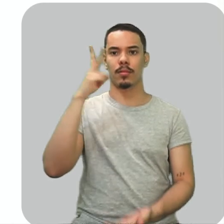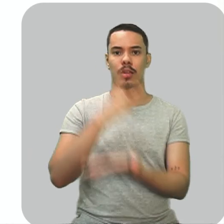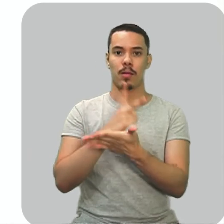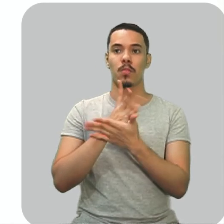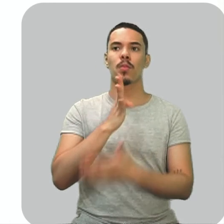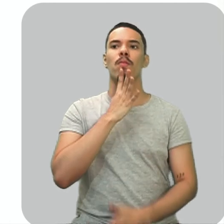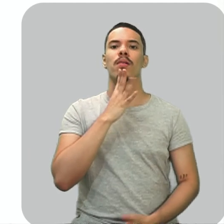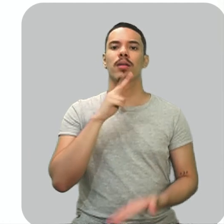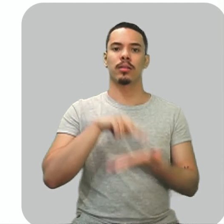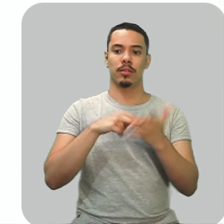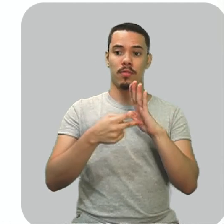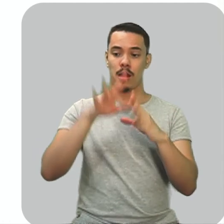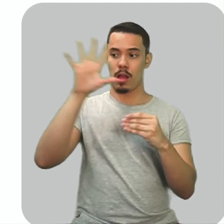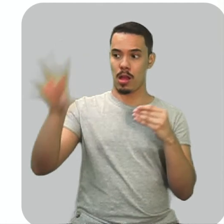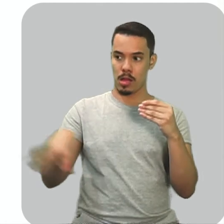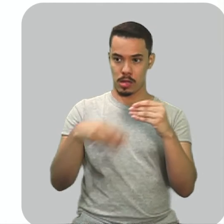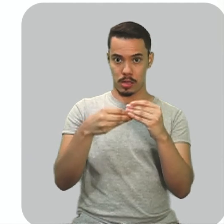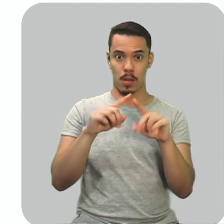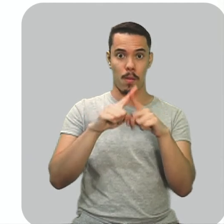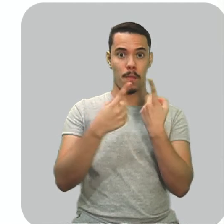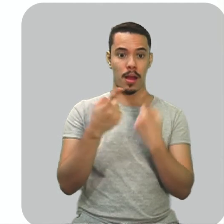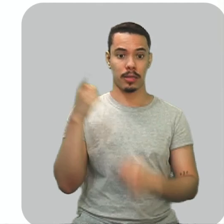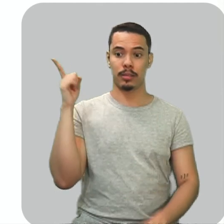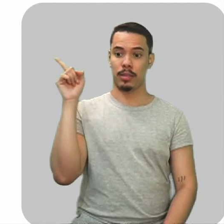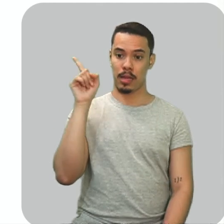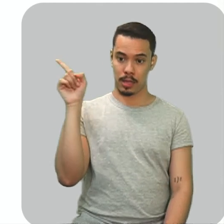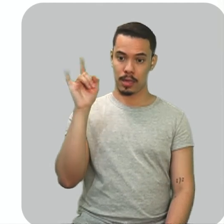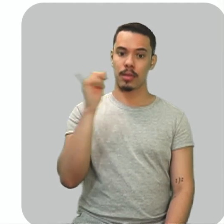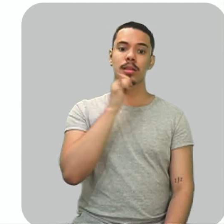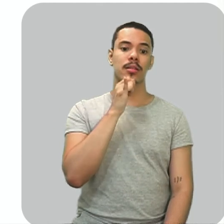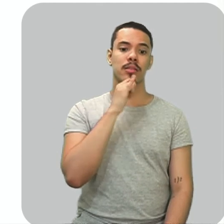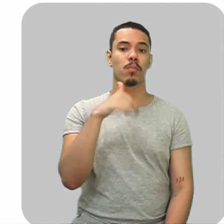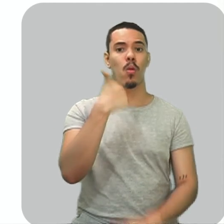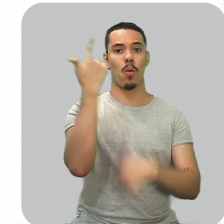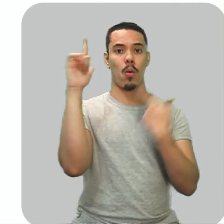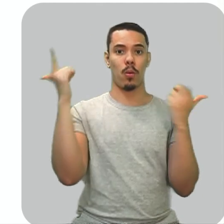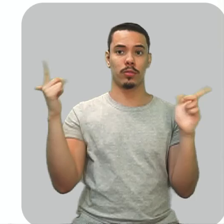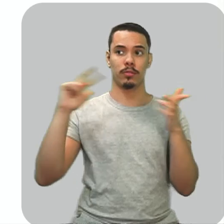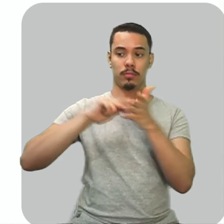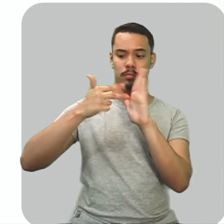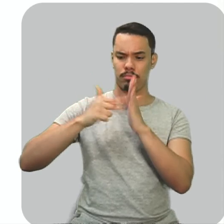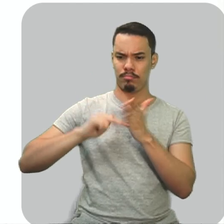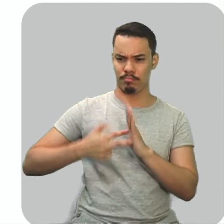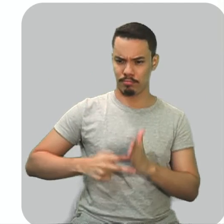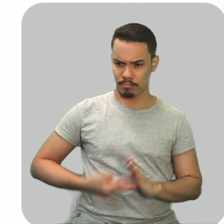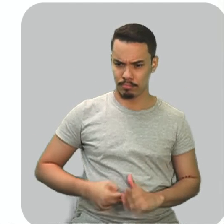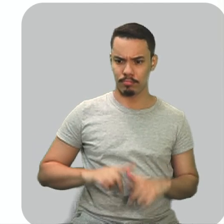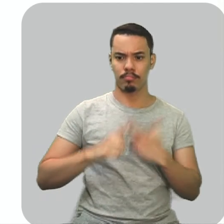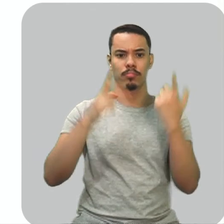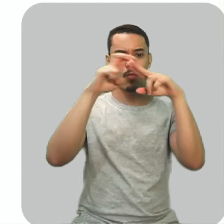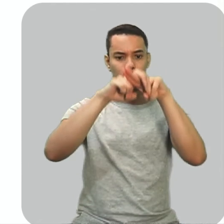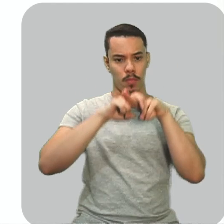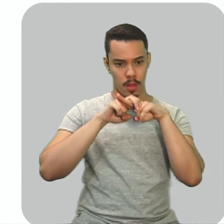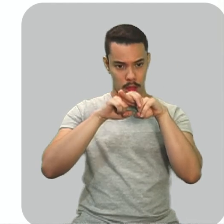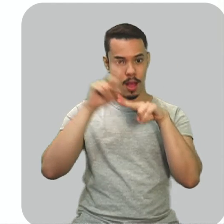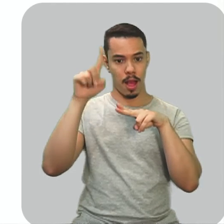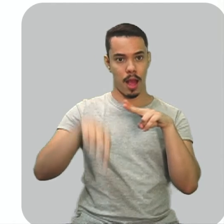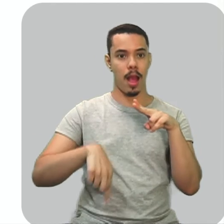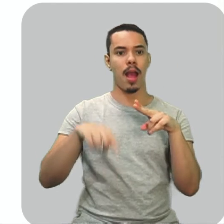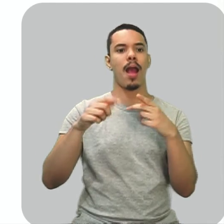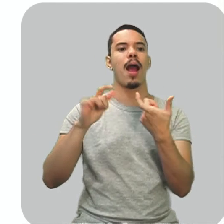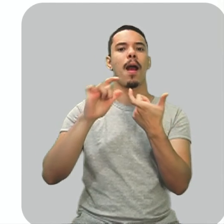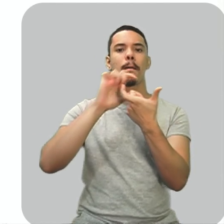sempre conhece como adição mas aqui ó com outros significados então no caso aqui é a